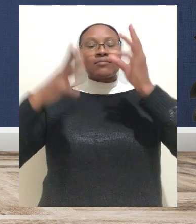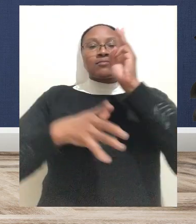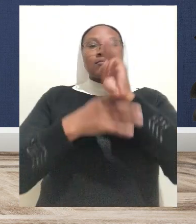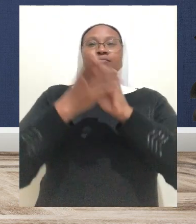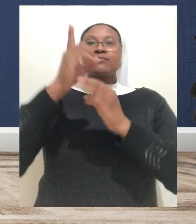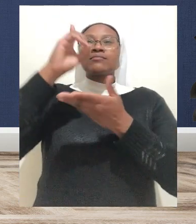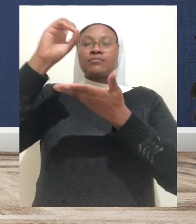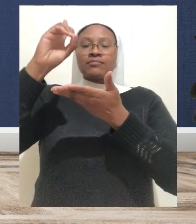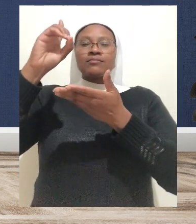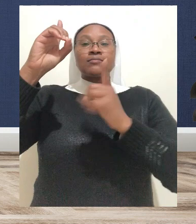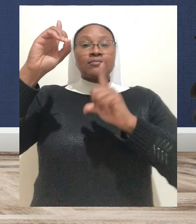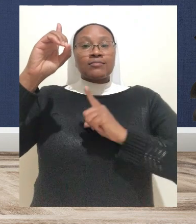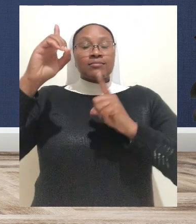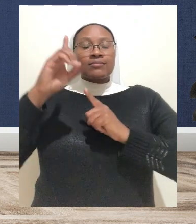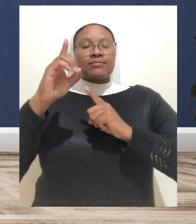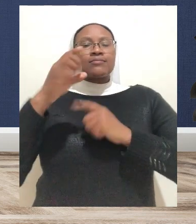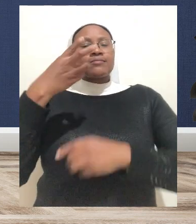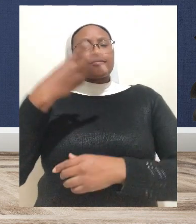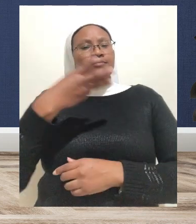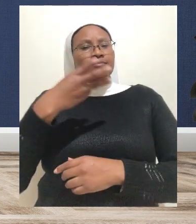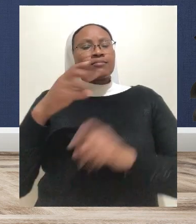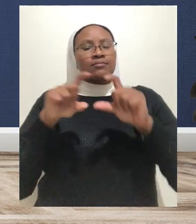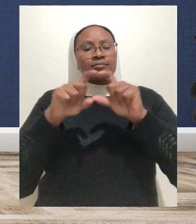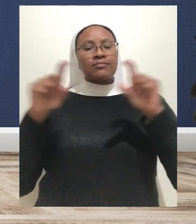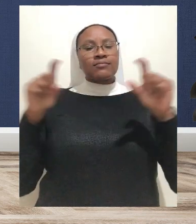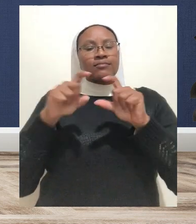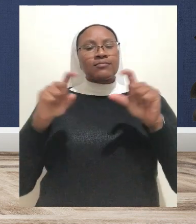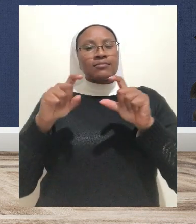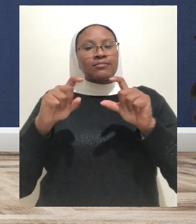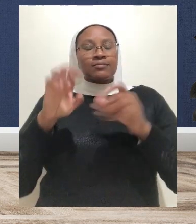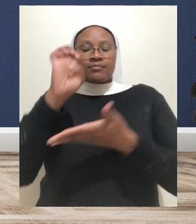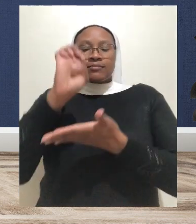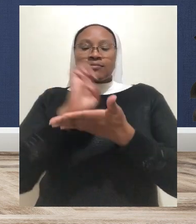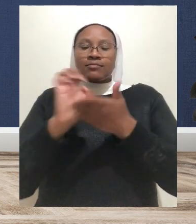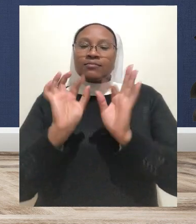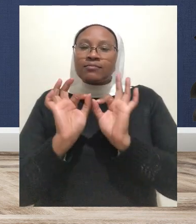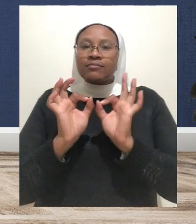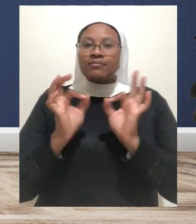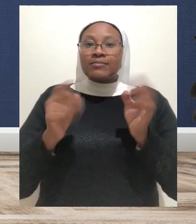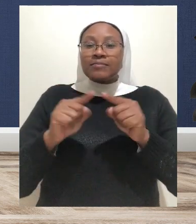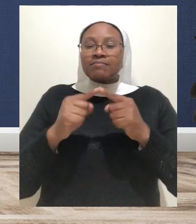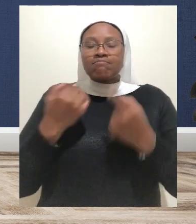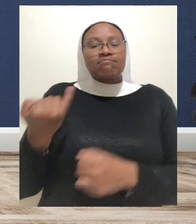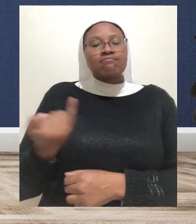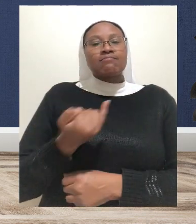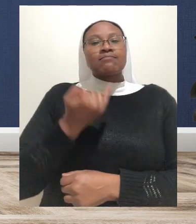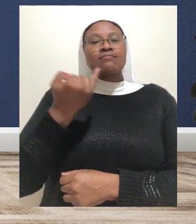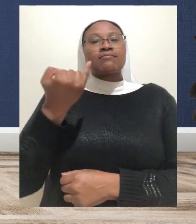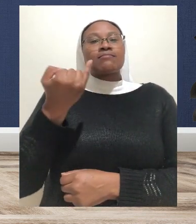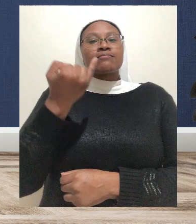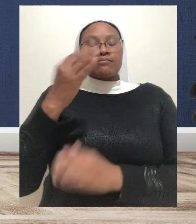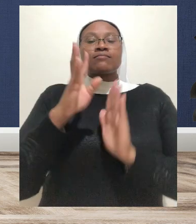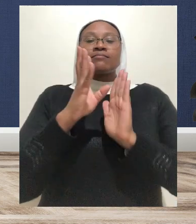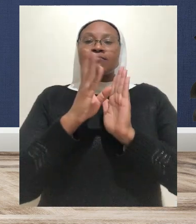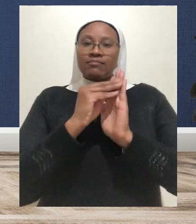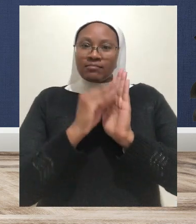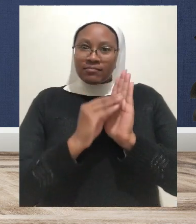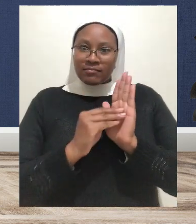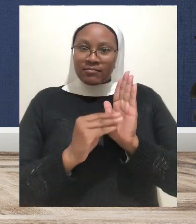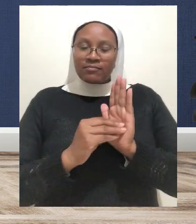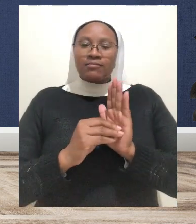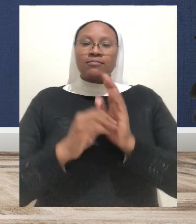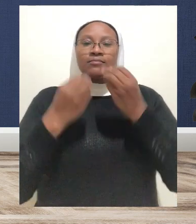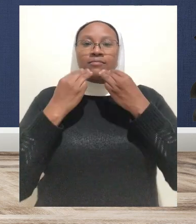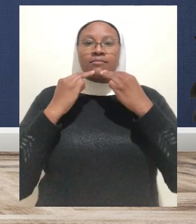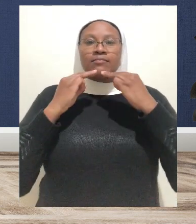Santíssima Trindade, contém apenas 3 versículos. Um Evangelho bem breve, porém rico em seu conteúdo e